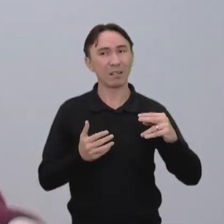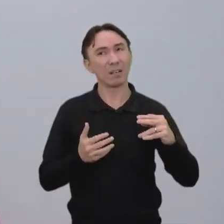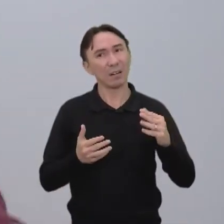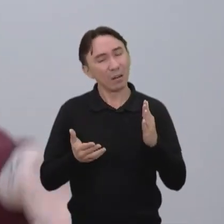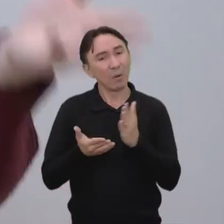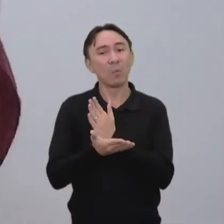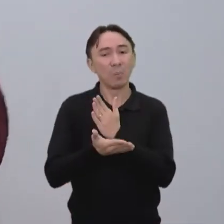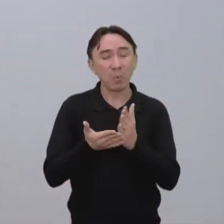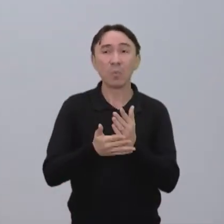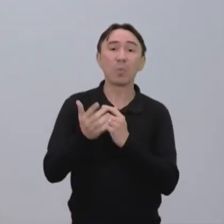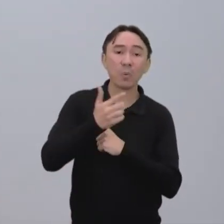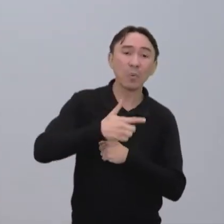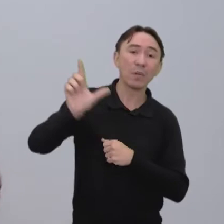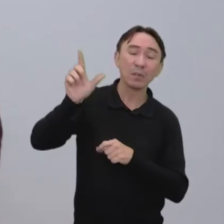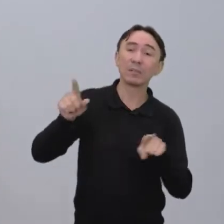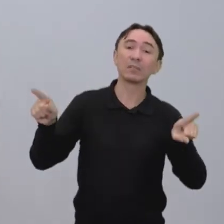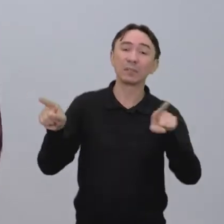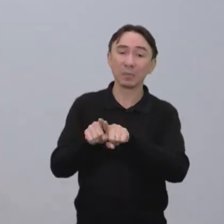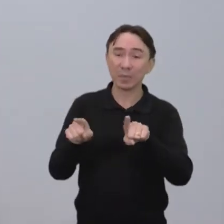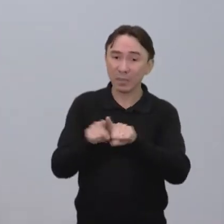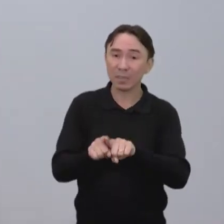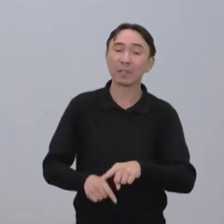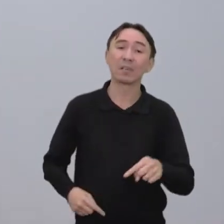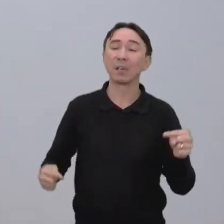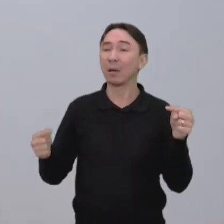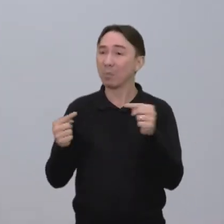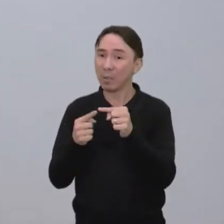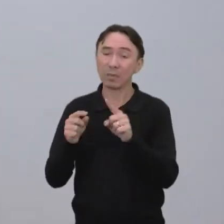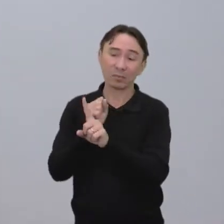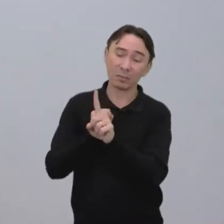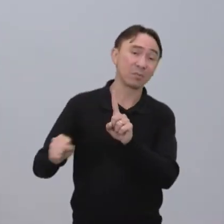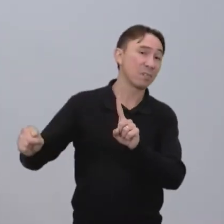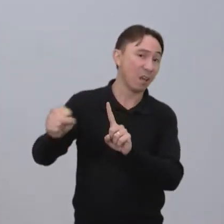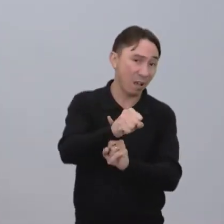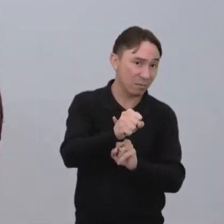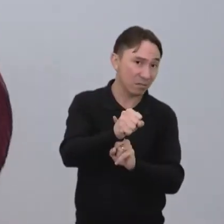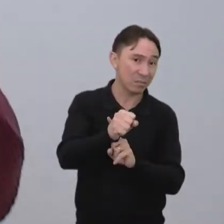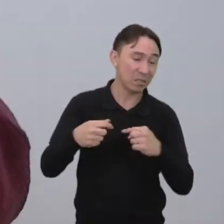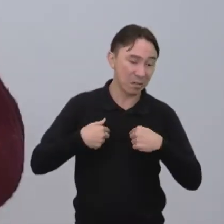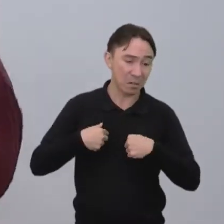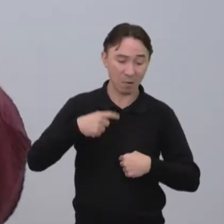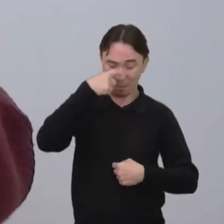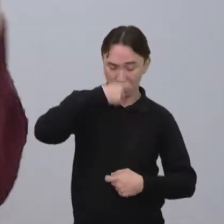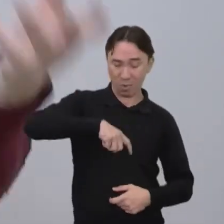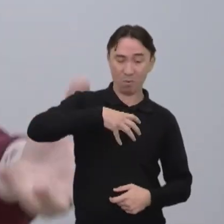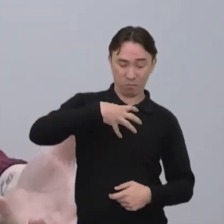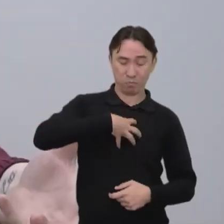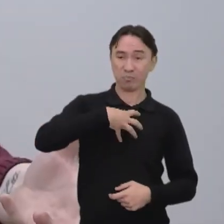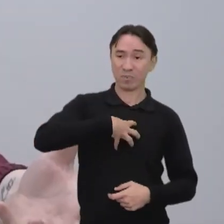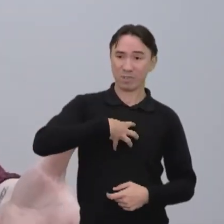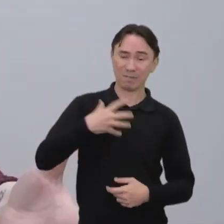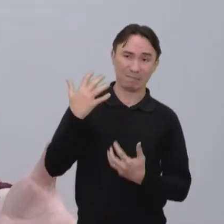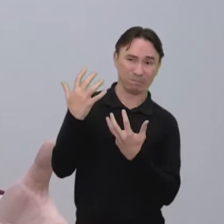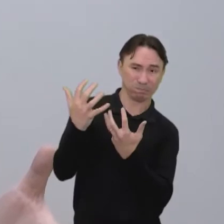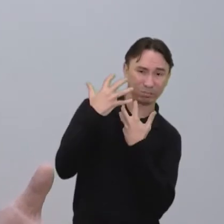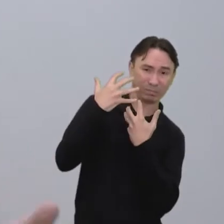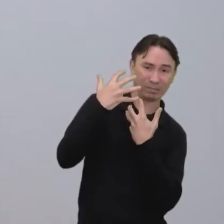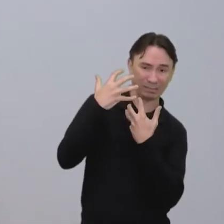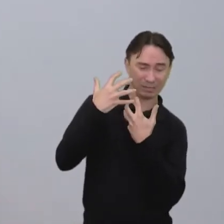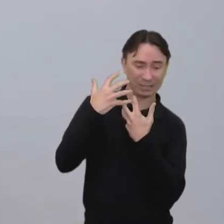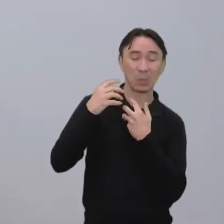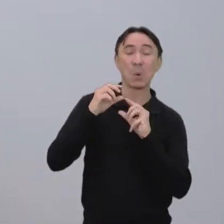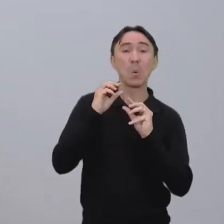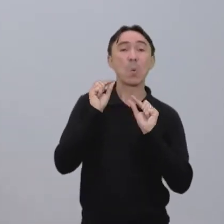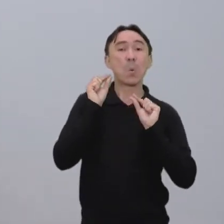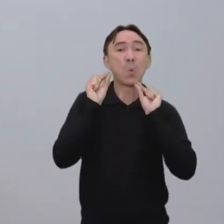que vêm do corpo social, de quem a gente é enquanto sociedade e de que pressões identitárias a gente coloca nas